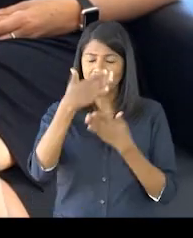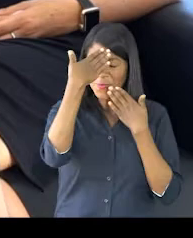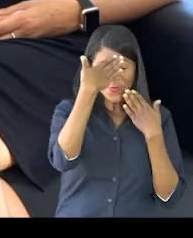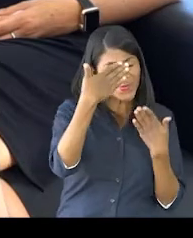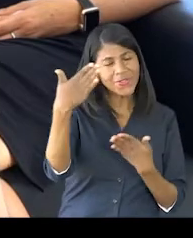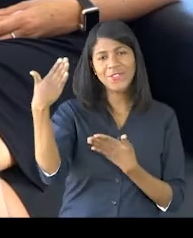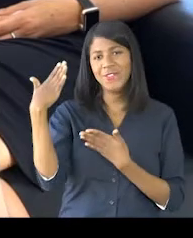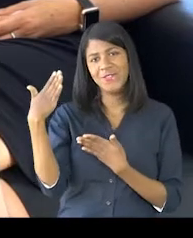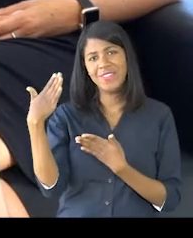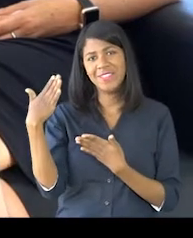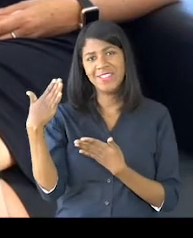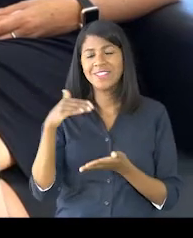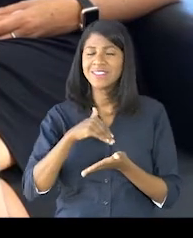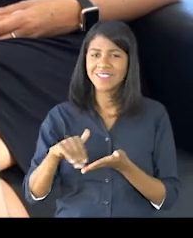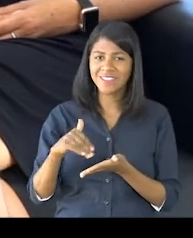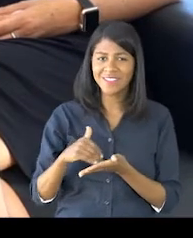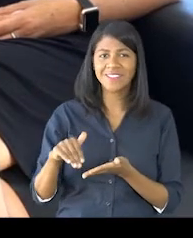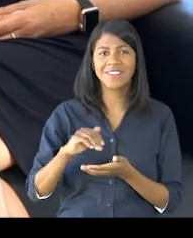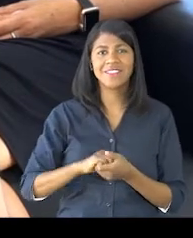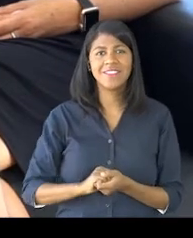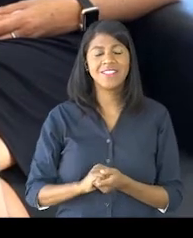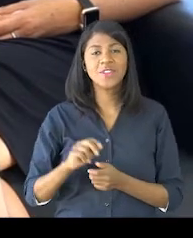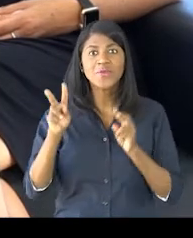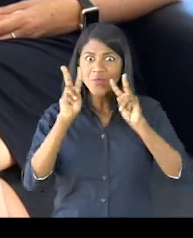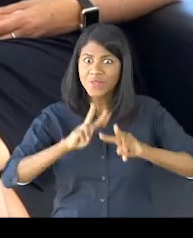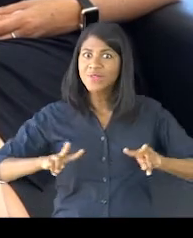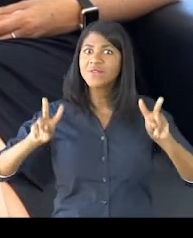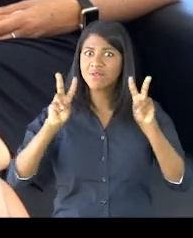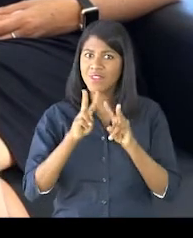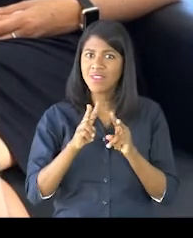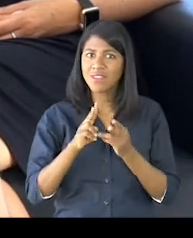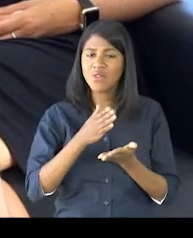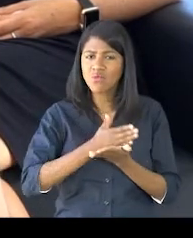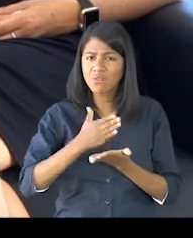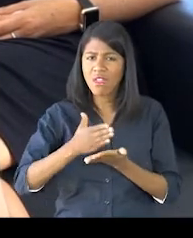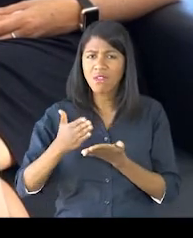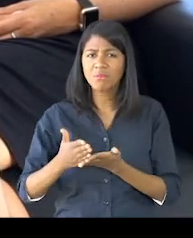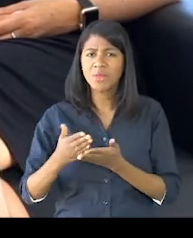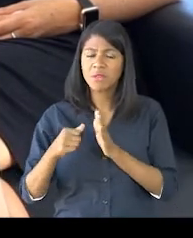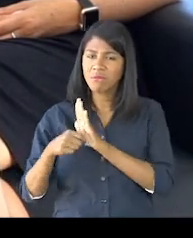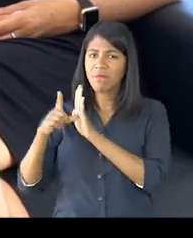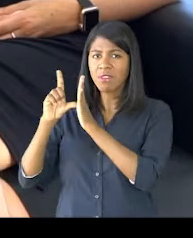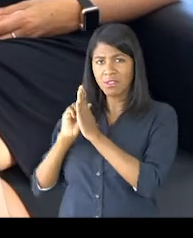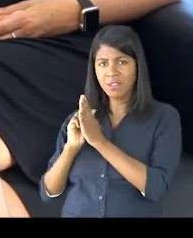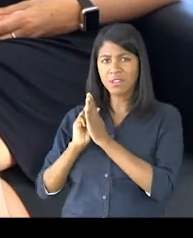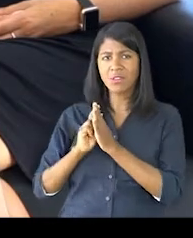e Gestão. Muito obrigado pela sua participação. Assista nossos capítulos